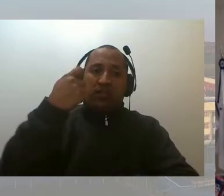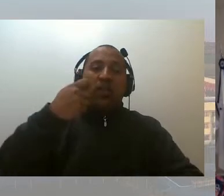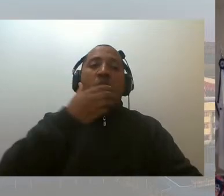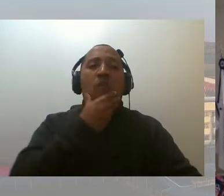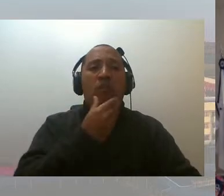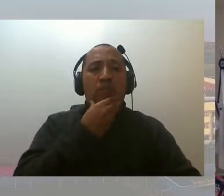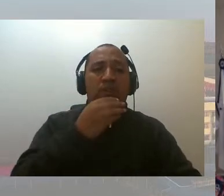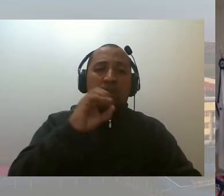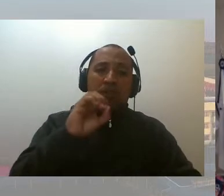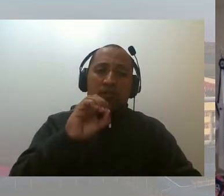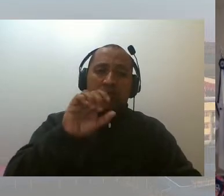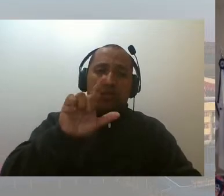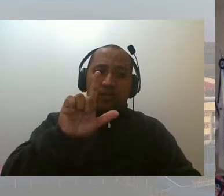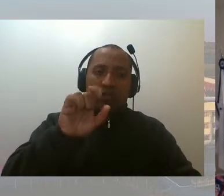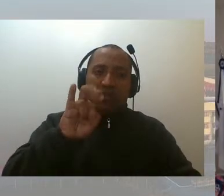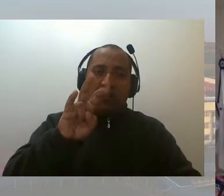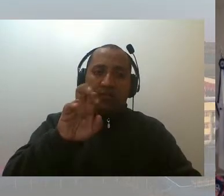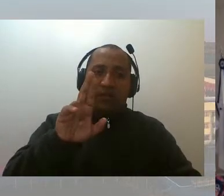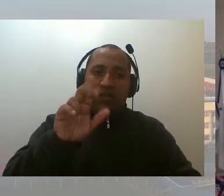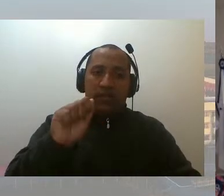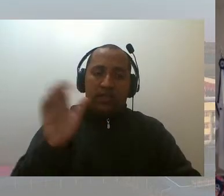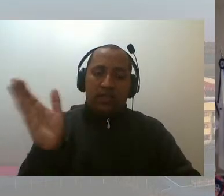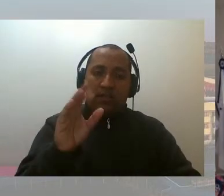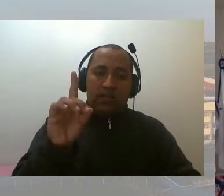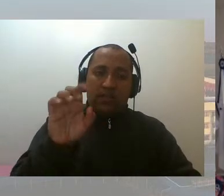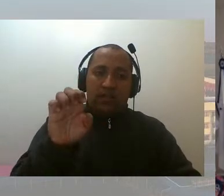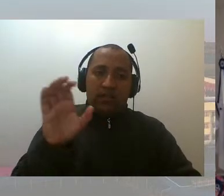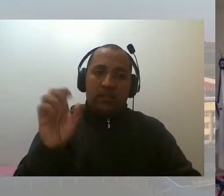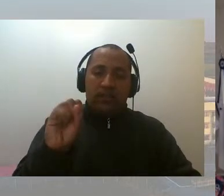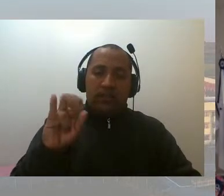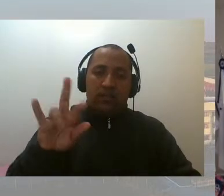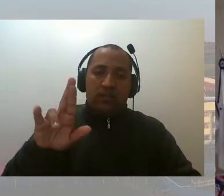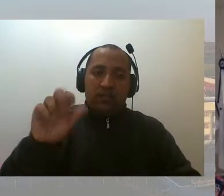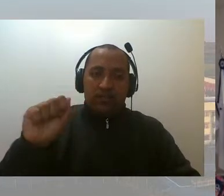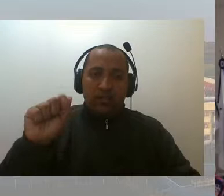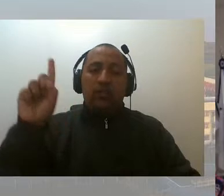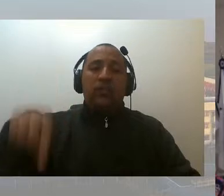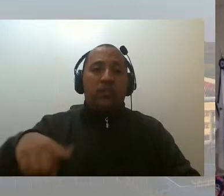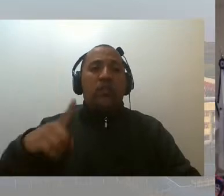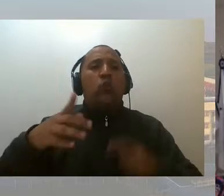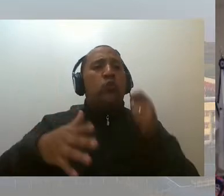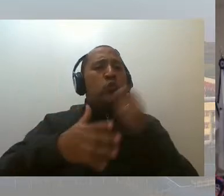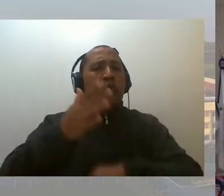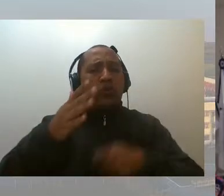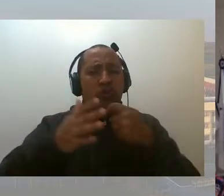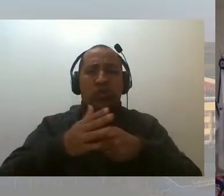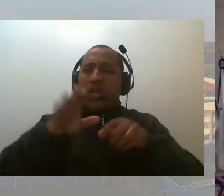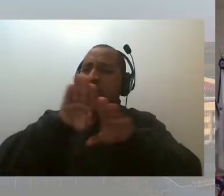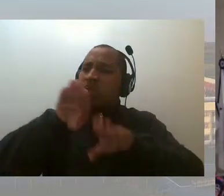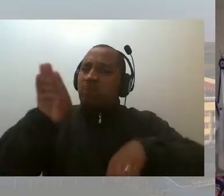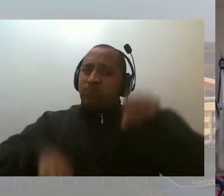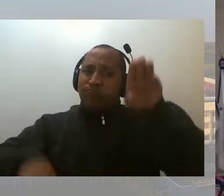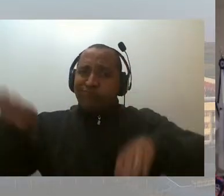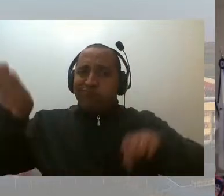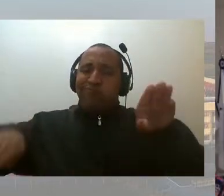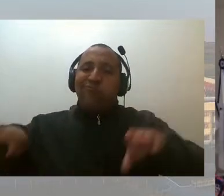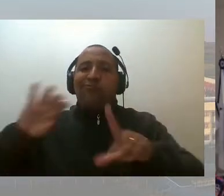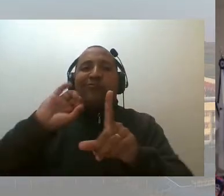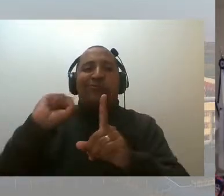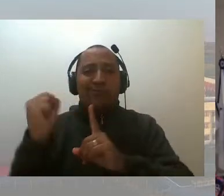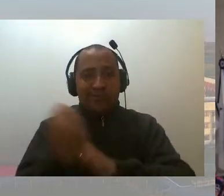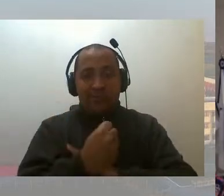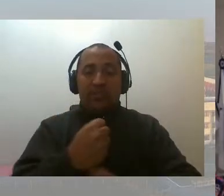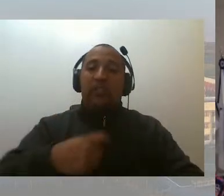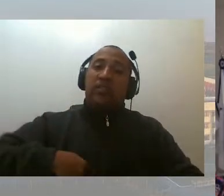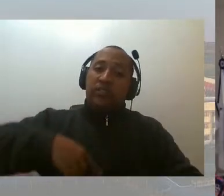Silveira. Um digno representante da luta contra as desigualdades sociais e o